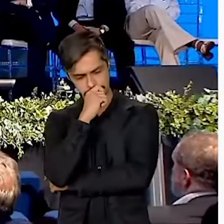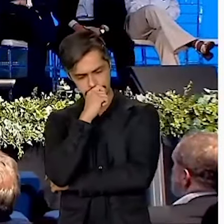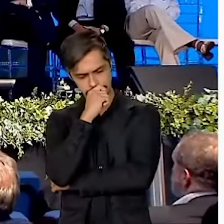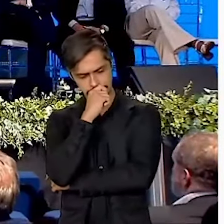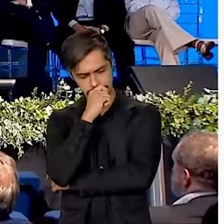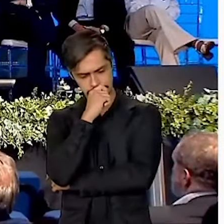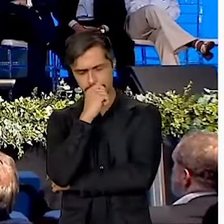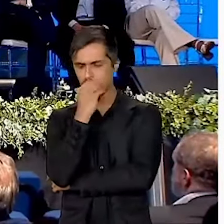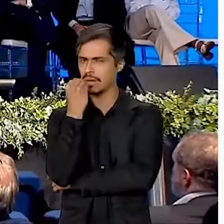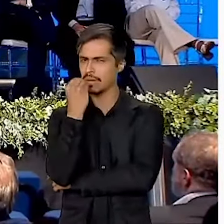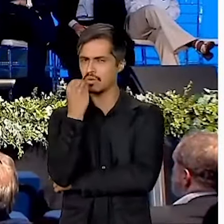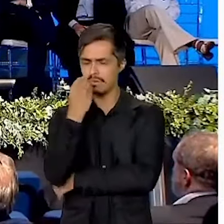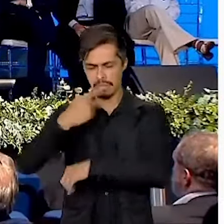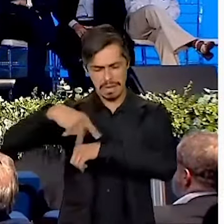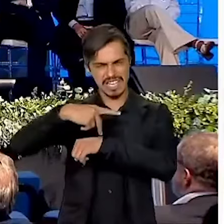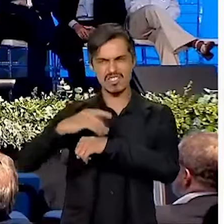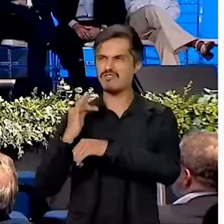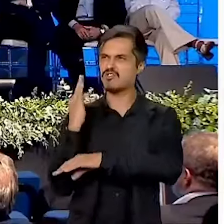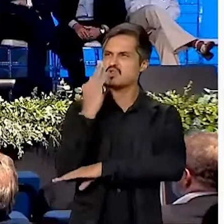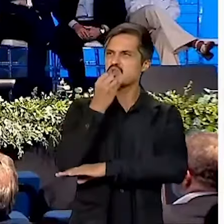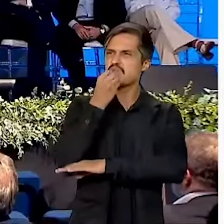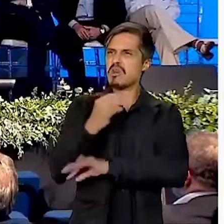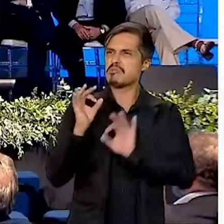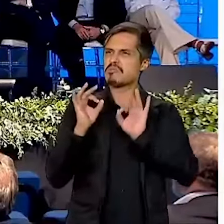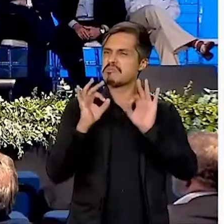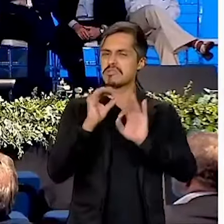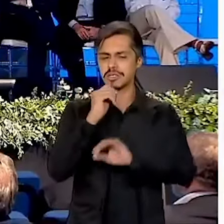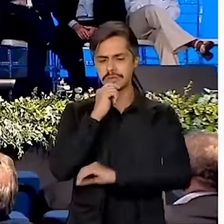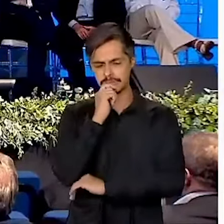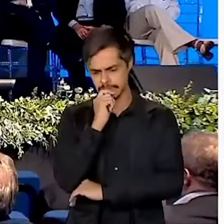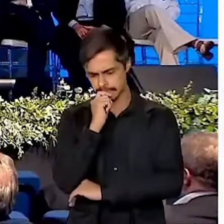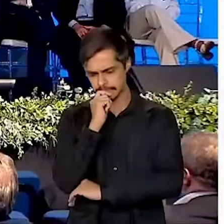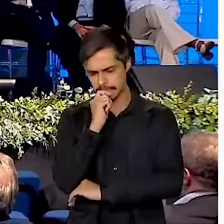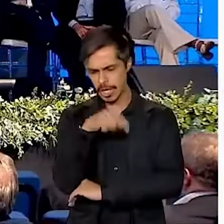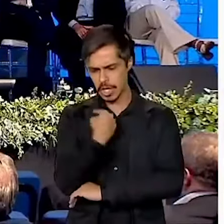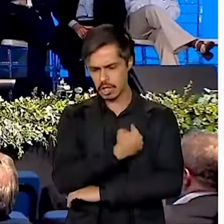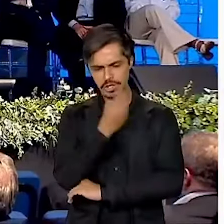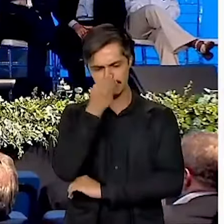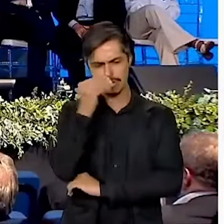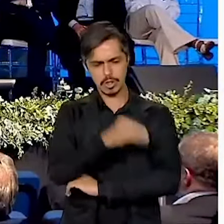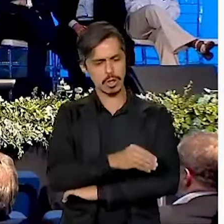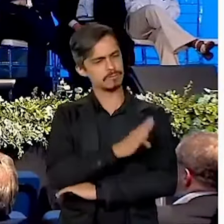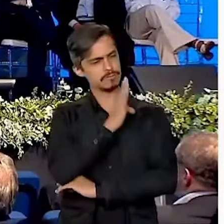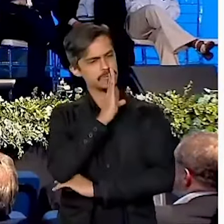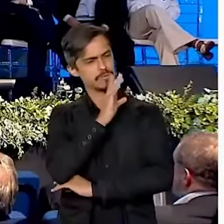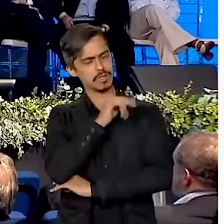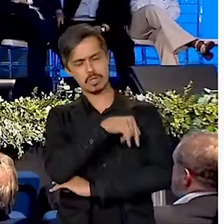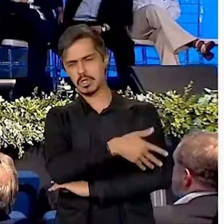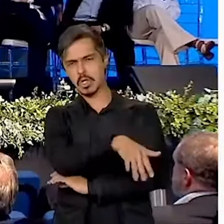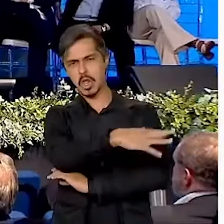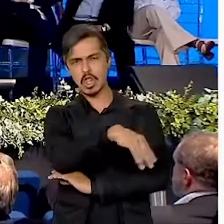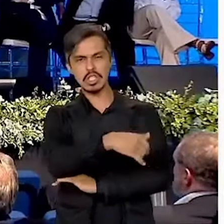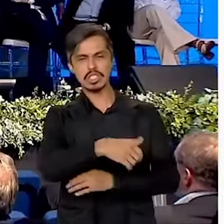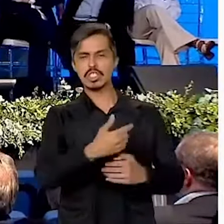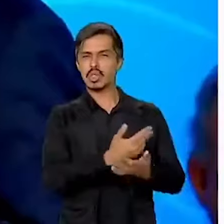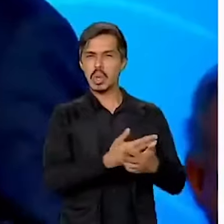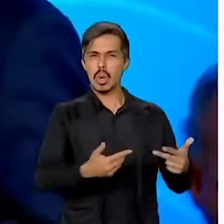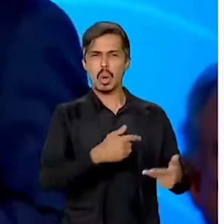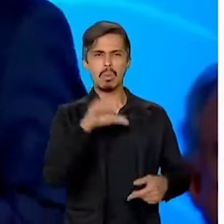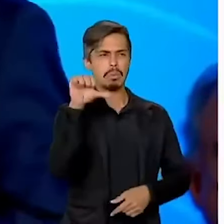que país do futuro é esse? Se a gente ficar quieto diante de uma catástrofe